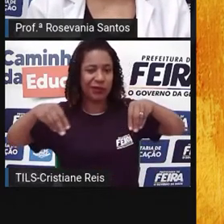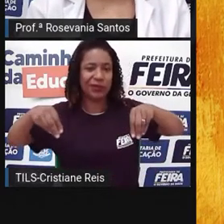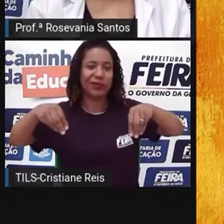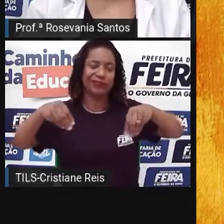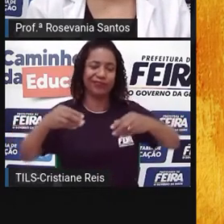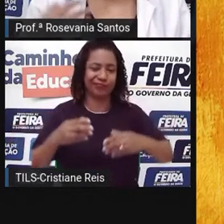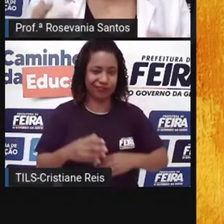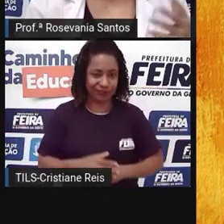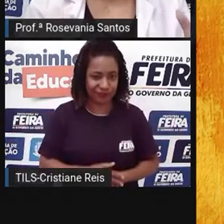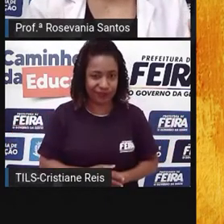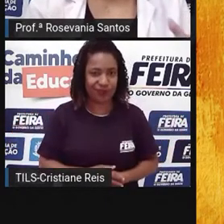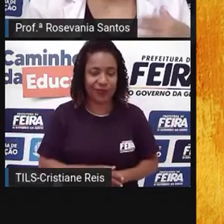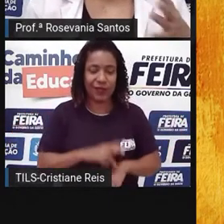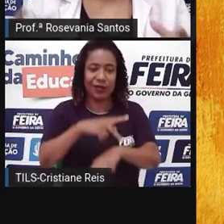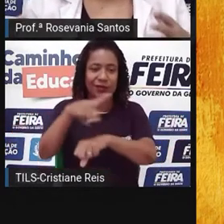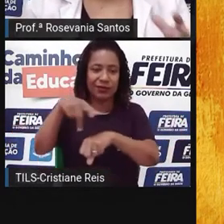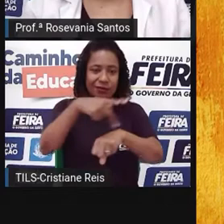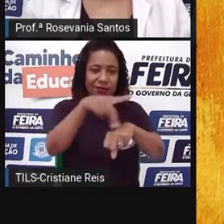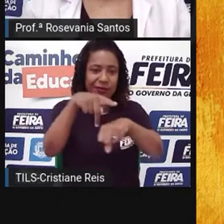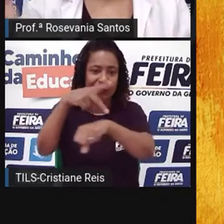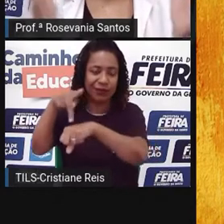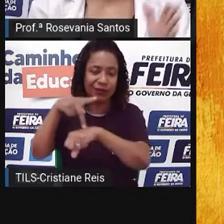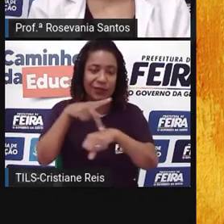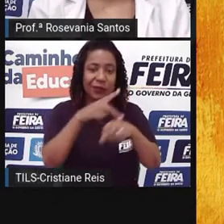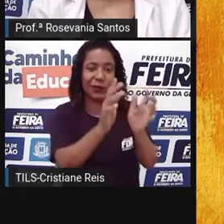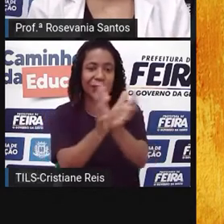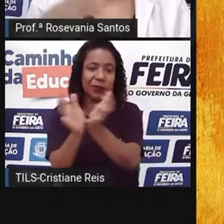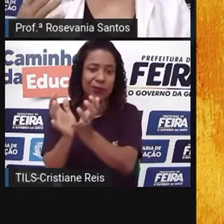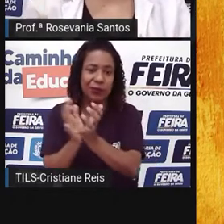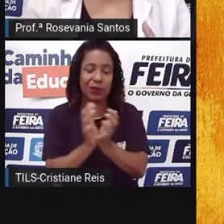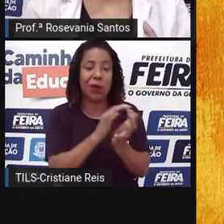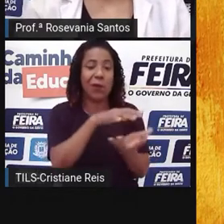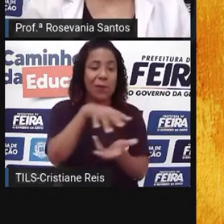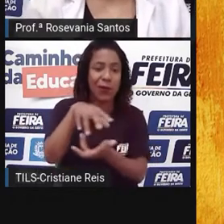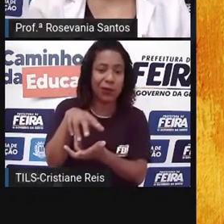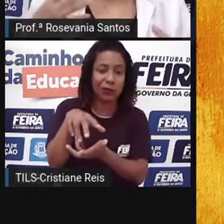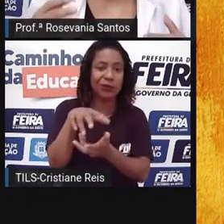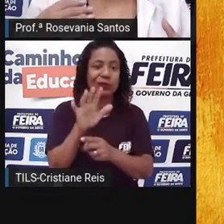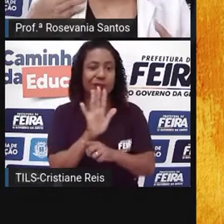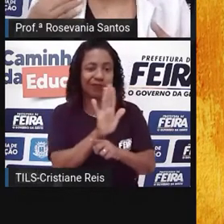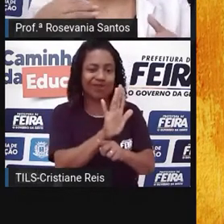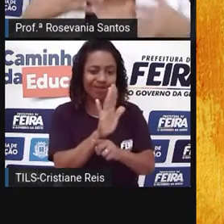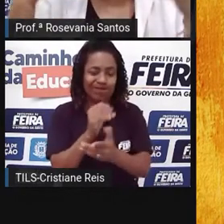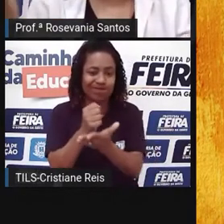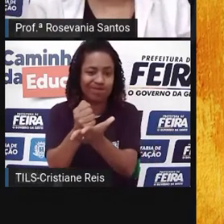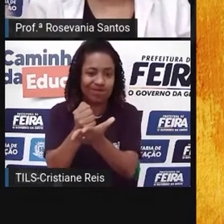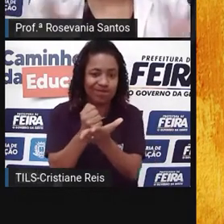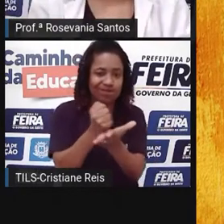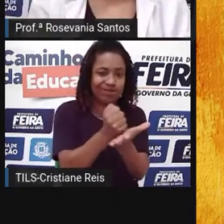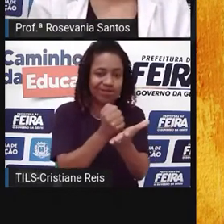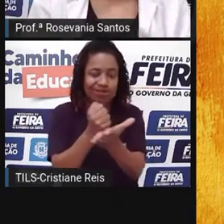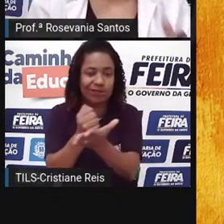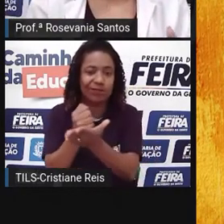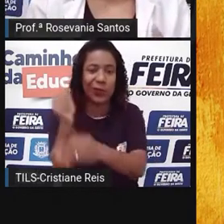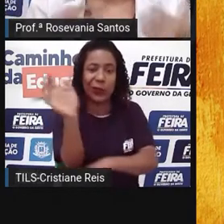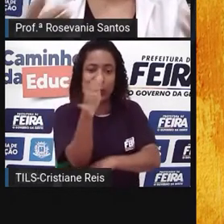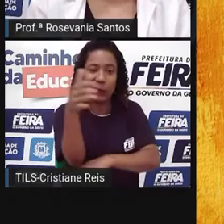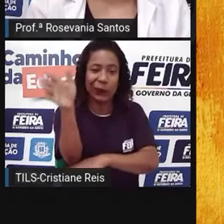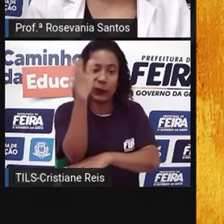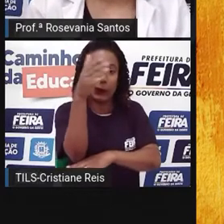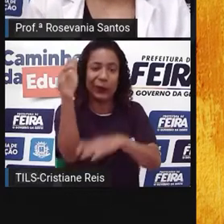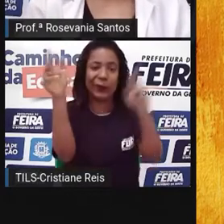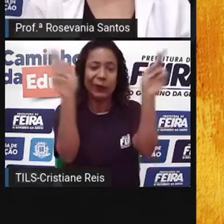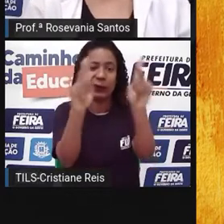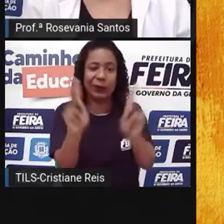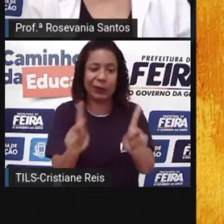até hoje, né, vários países, várias nações do mundo interferem para dizer, né, para chegar a, né, uma conclusão de